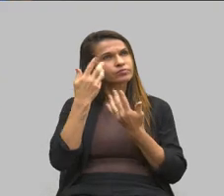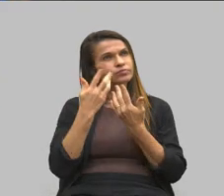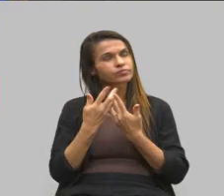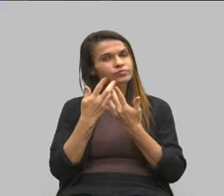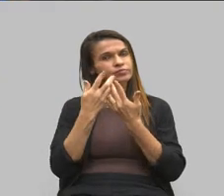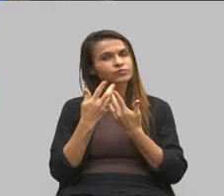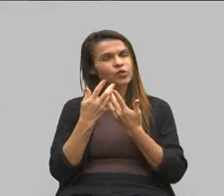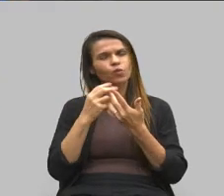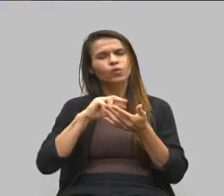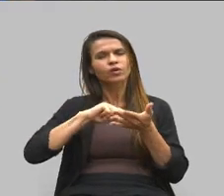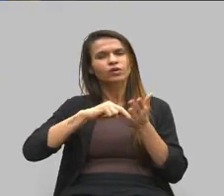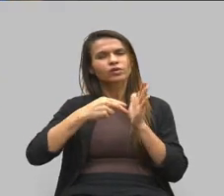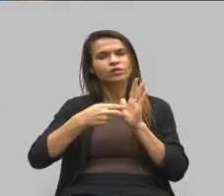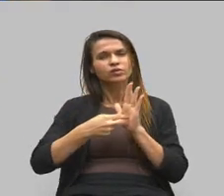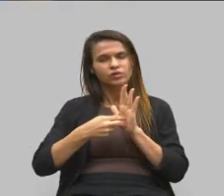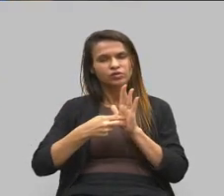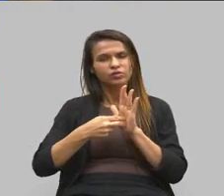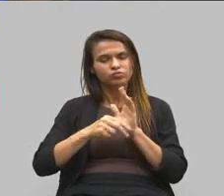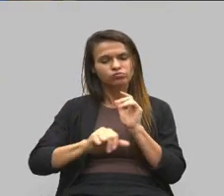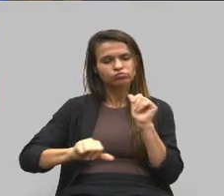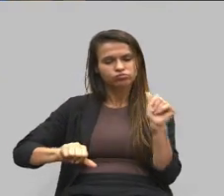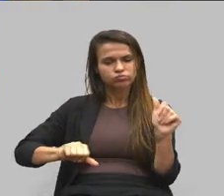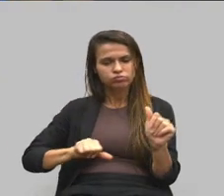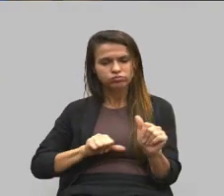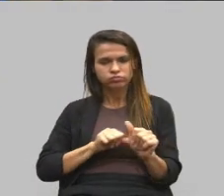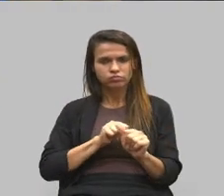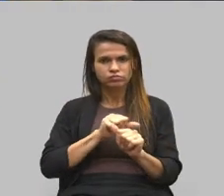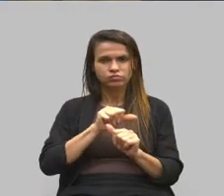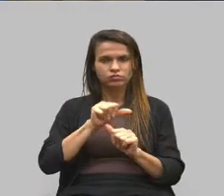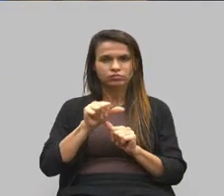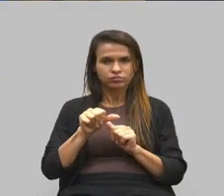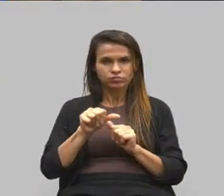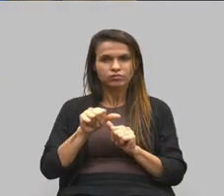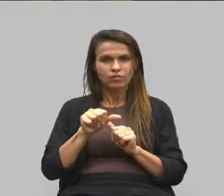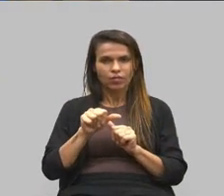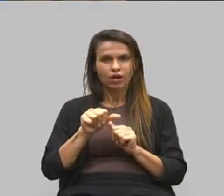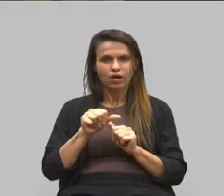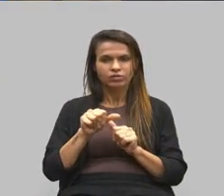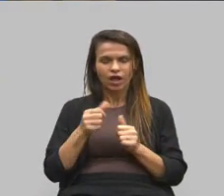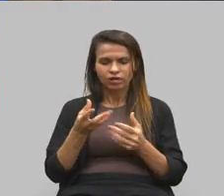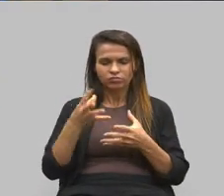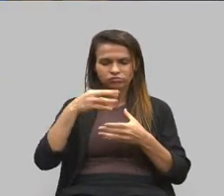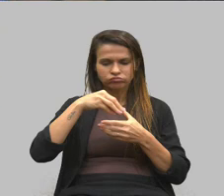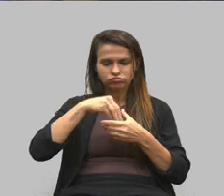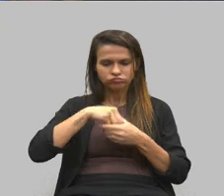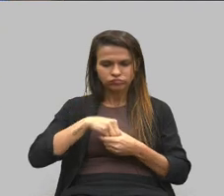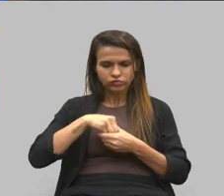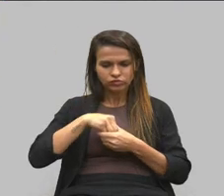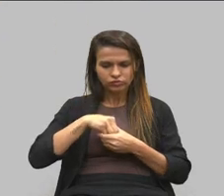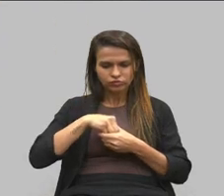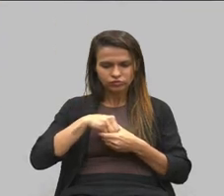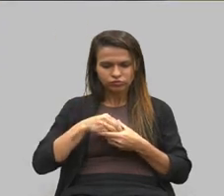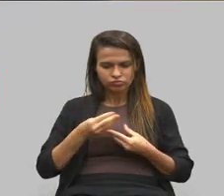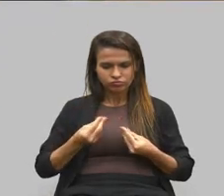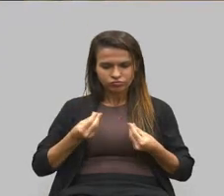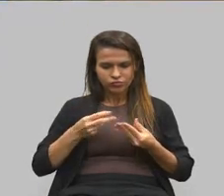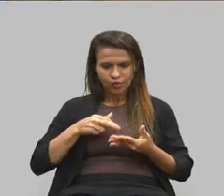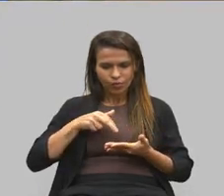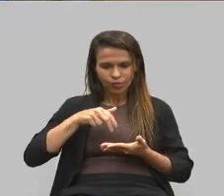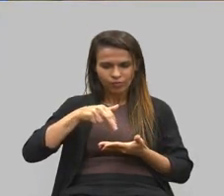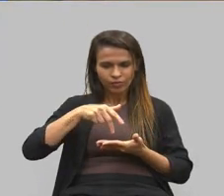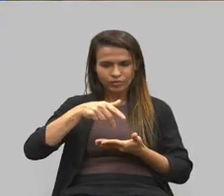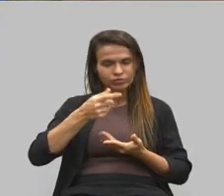que significa a reabilitação é na sua essência o andar o sucesso